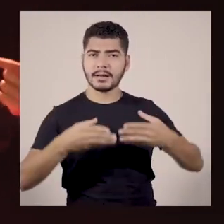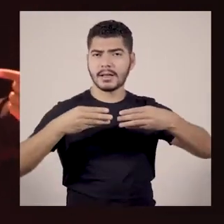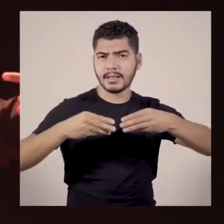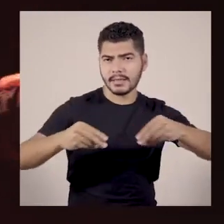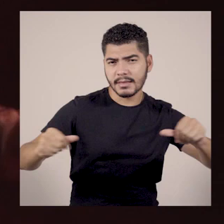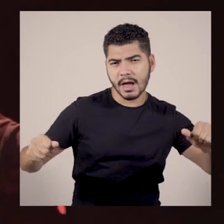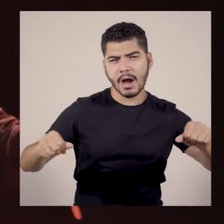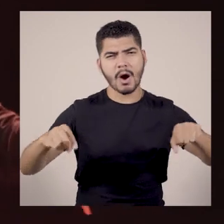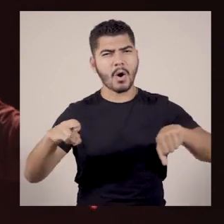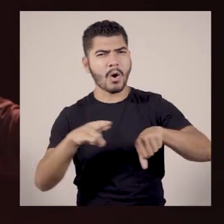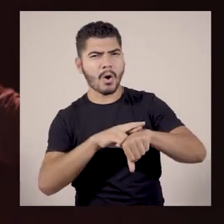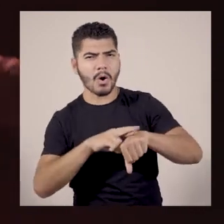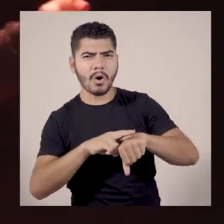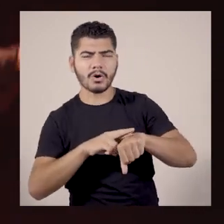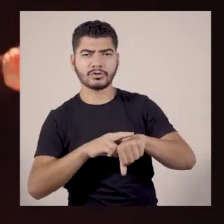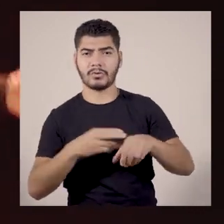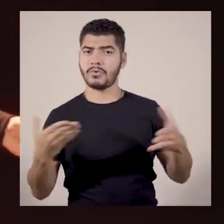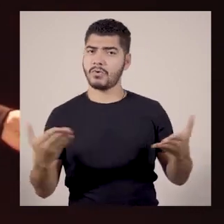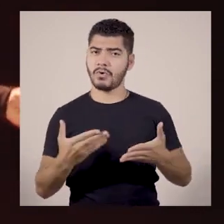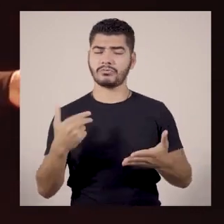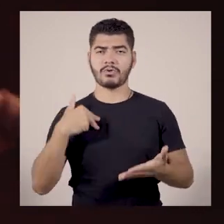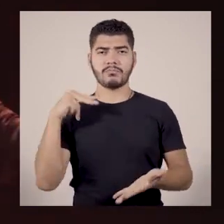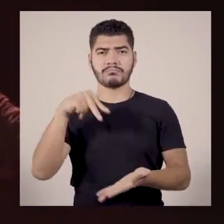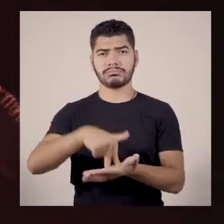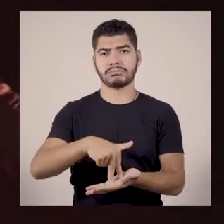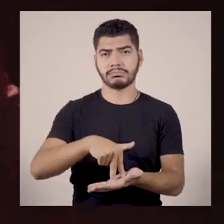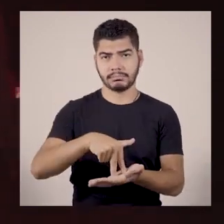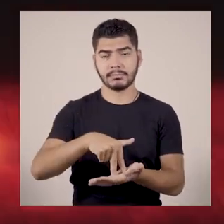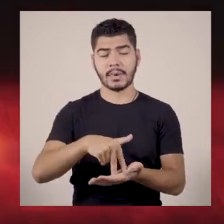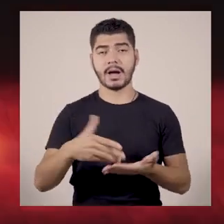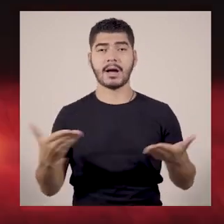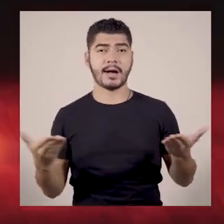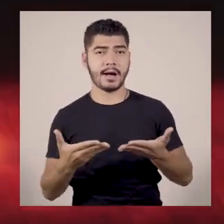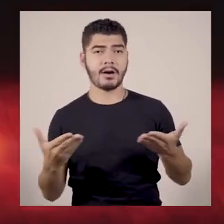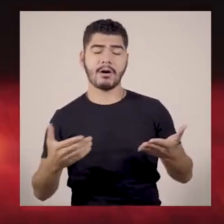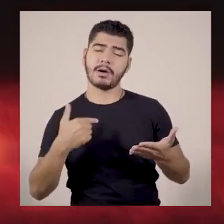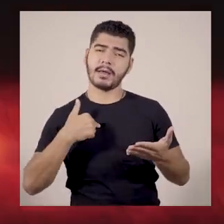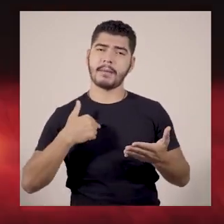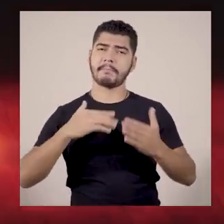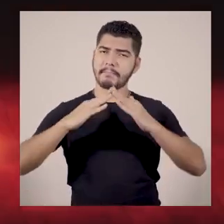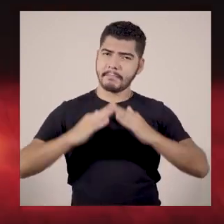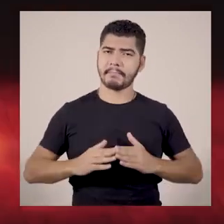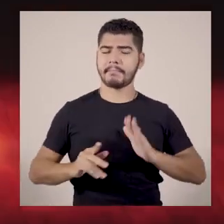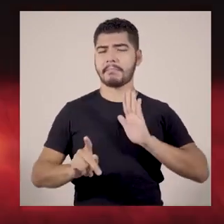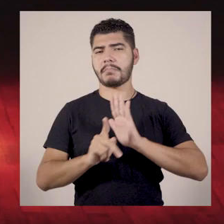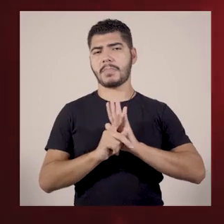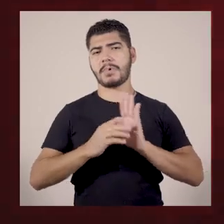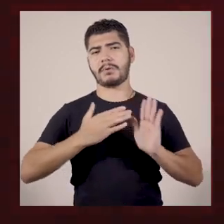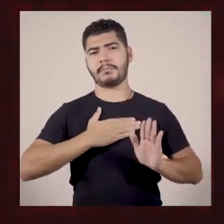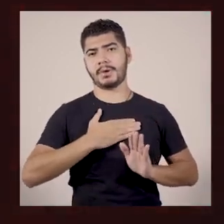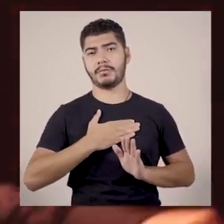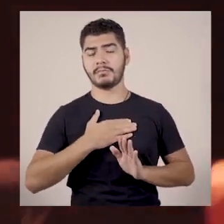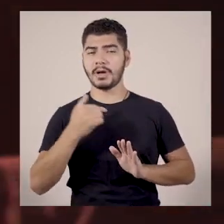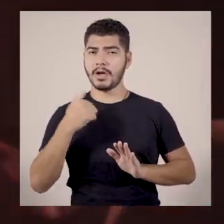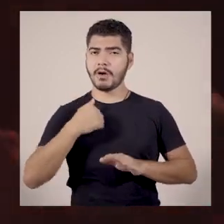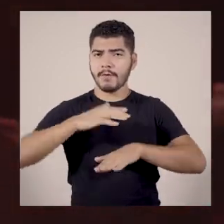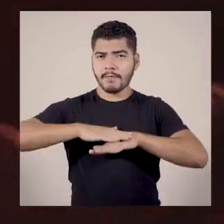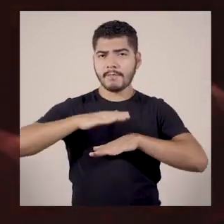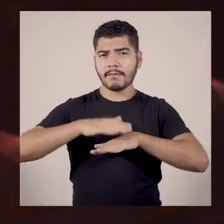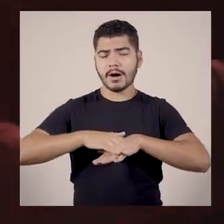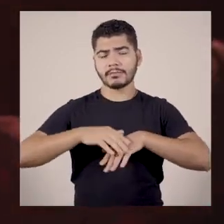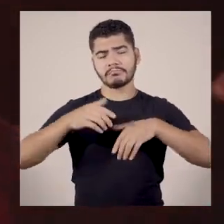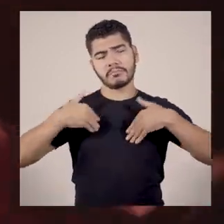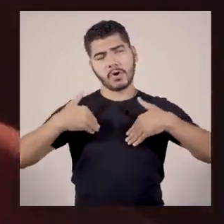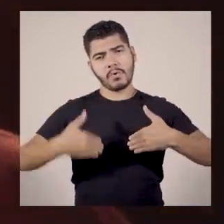Esta terra roxa, a qual hoje eu piso, agora é a minha terra. Farei